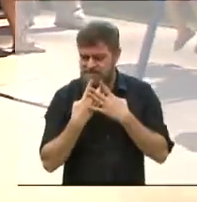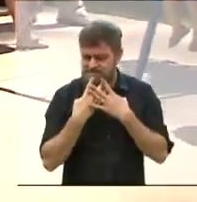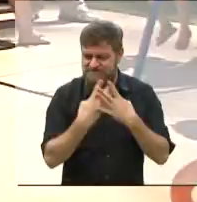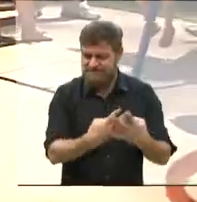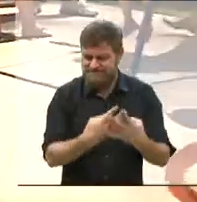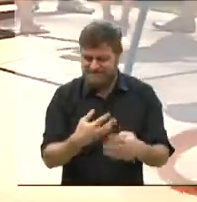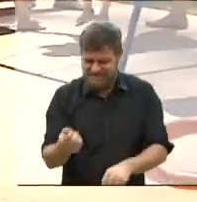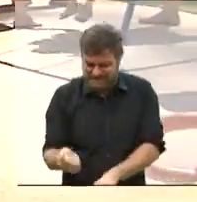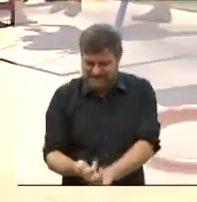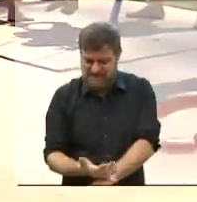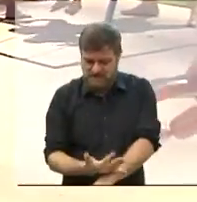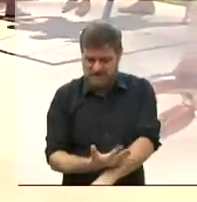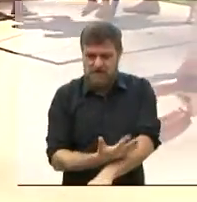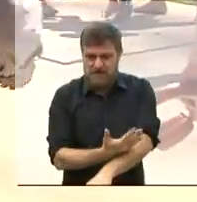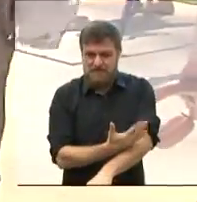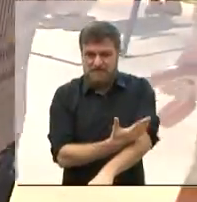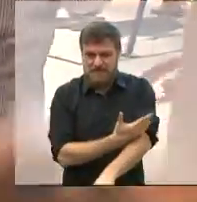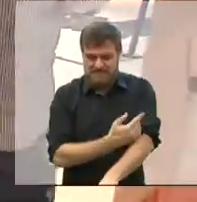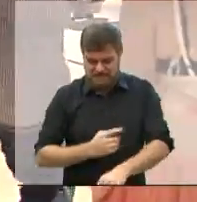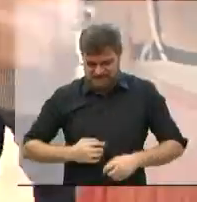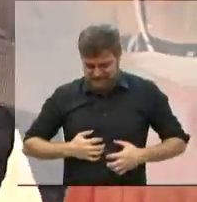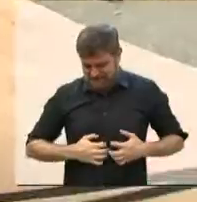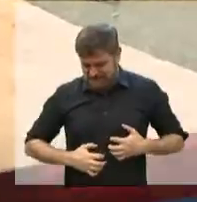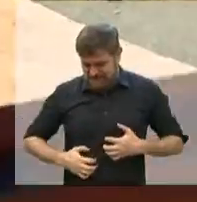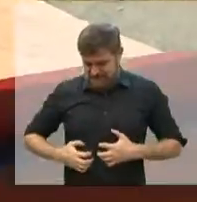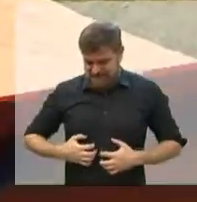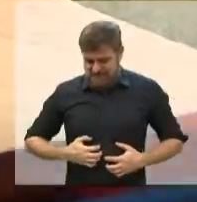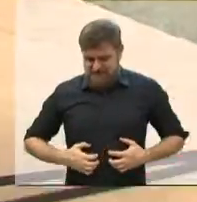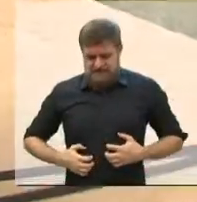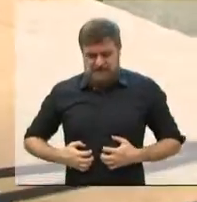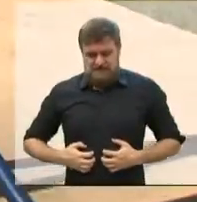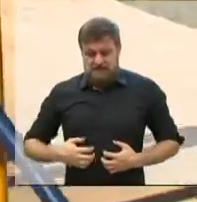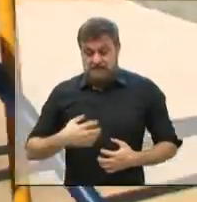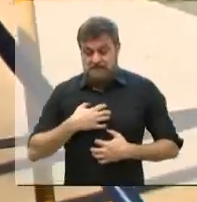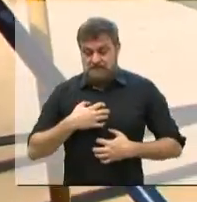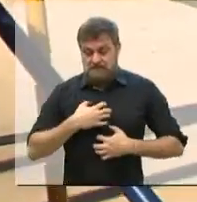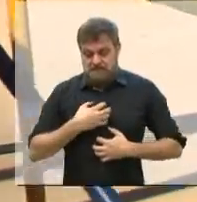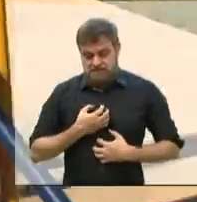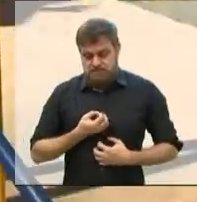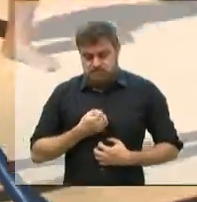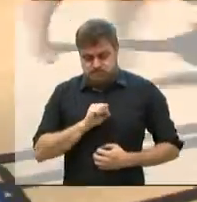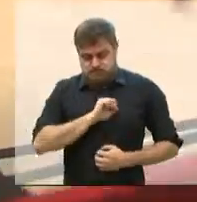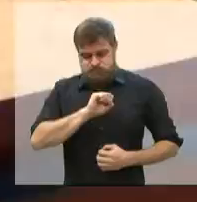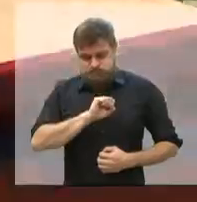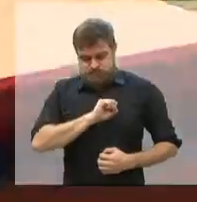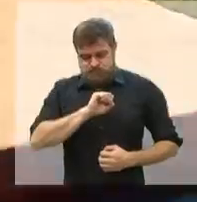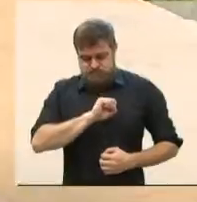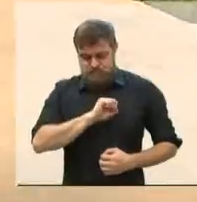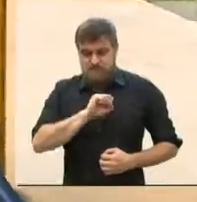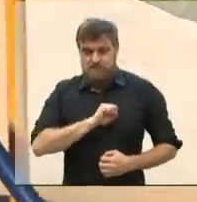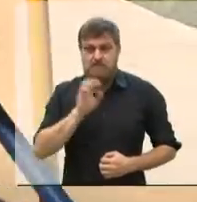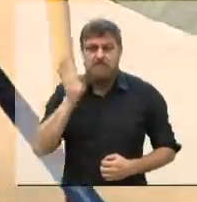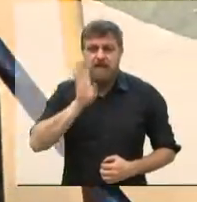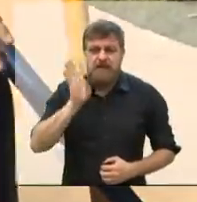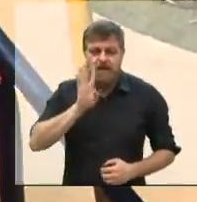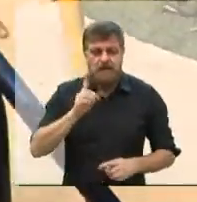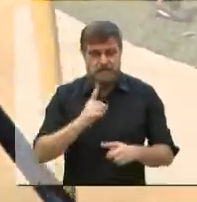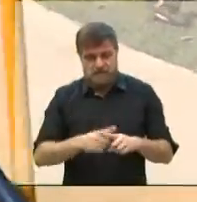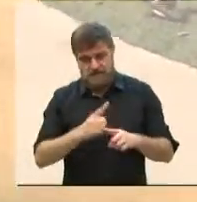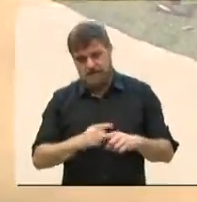a emoção toma conta, minha barriga gela, meu peito esquenta. Mas é um negócio bacana,